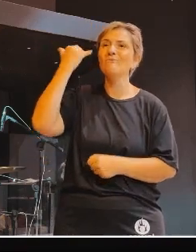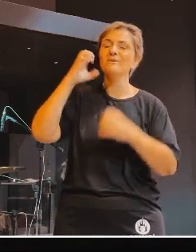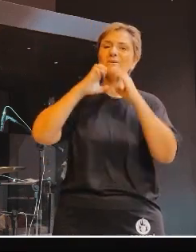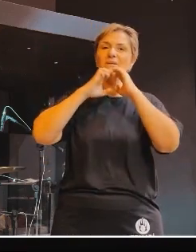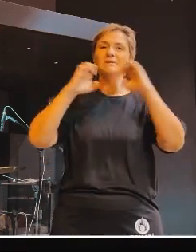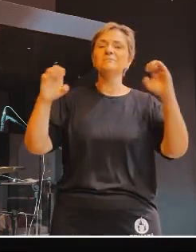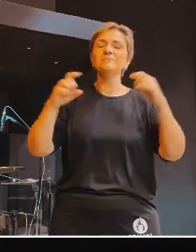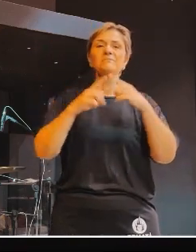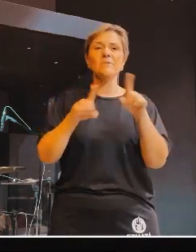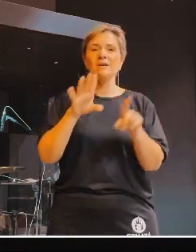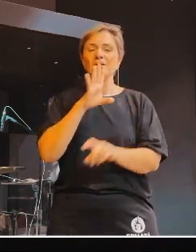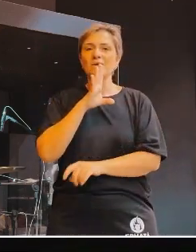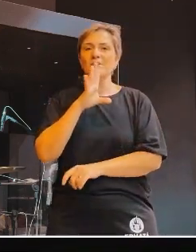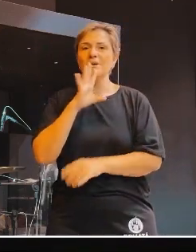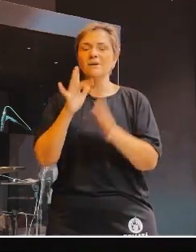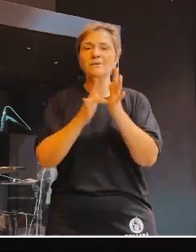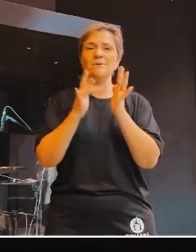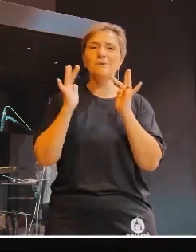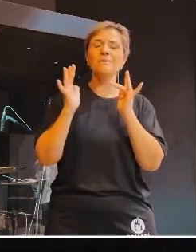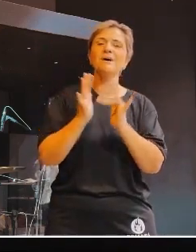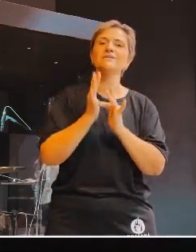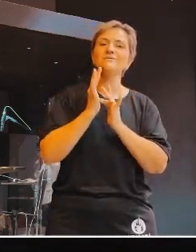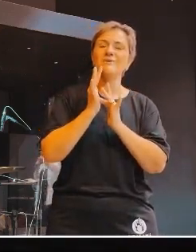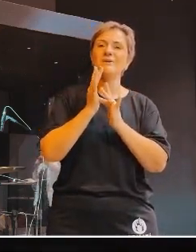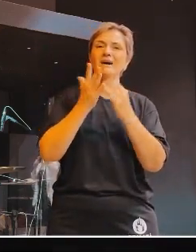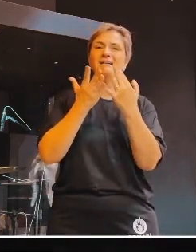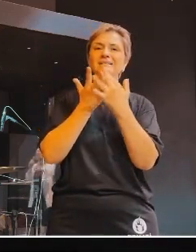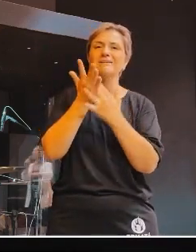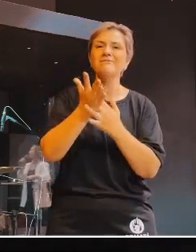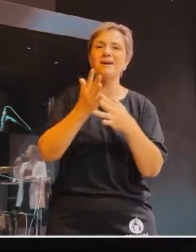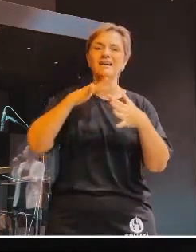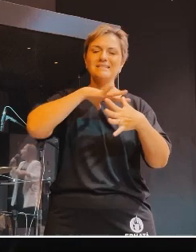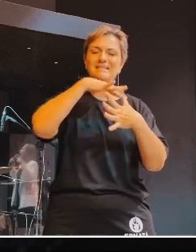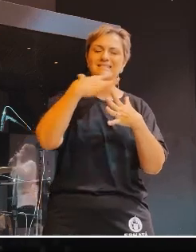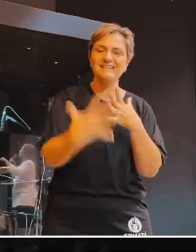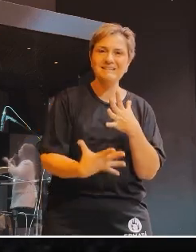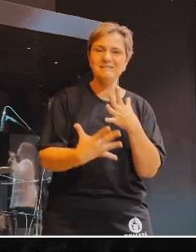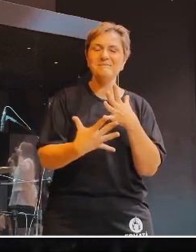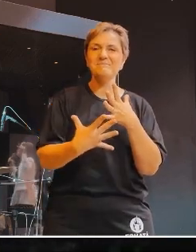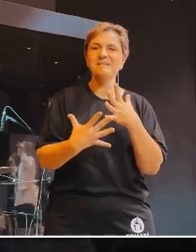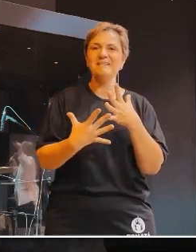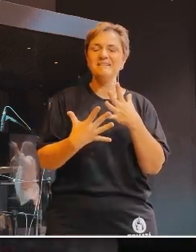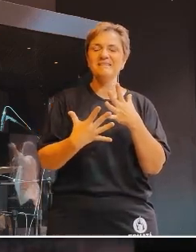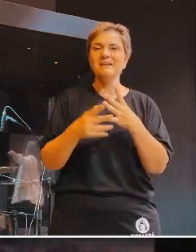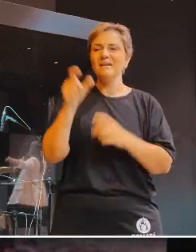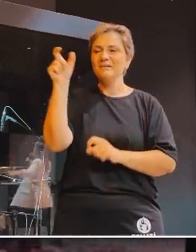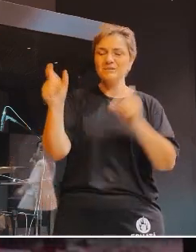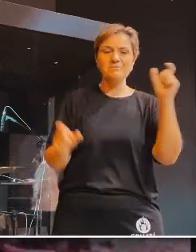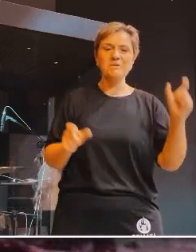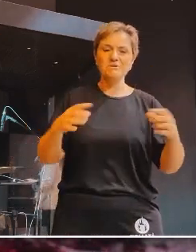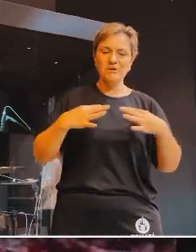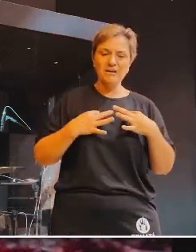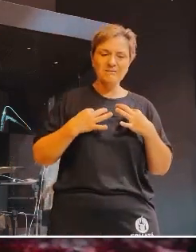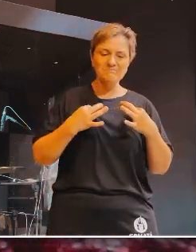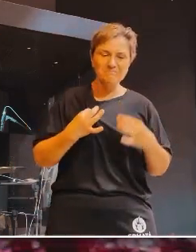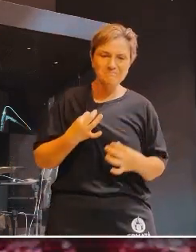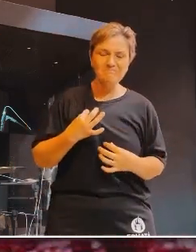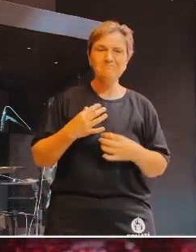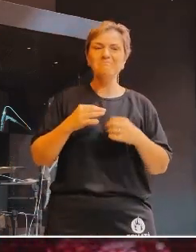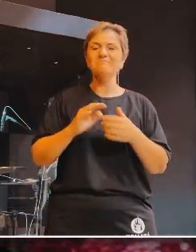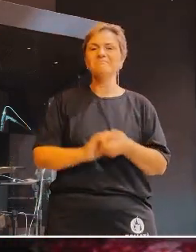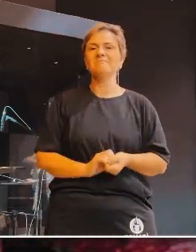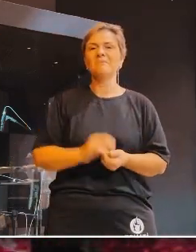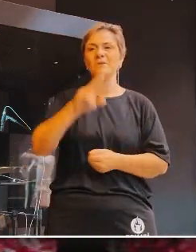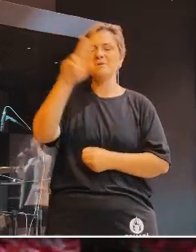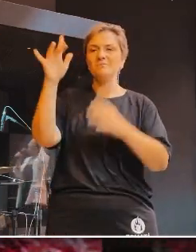mas conheceram Jesus através das libras, através de pessoas que se dispuseram. O